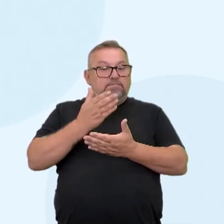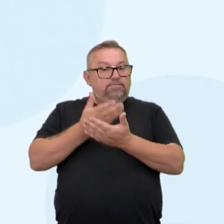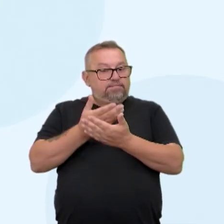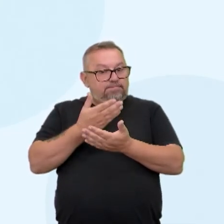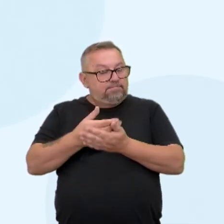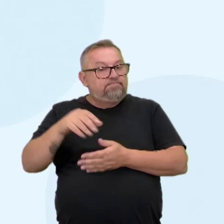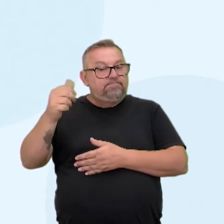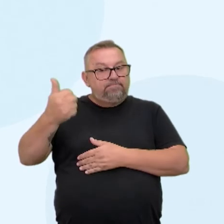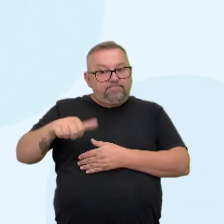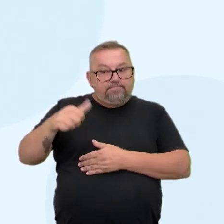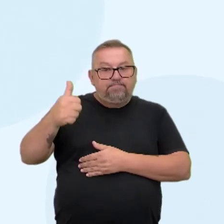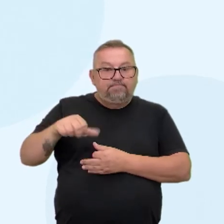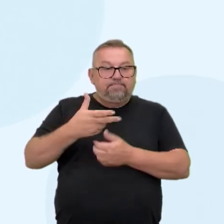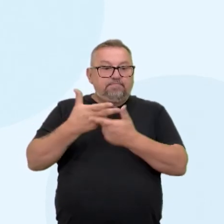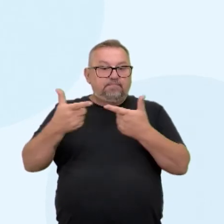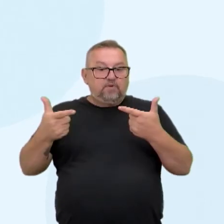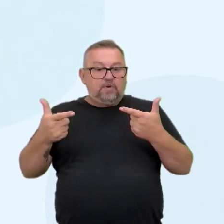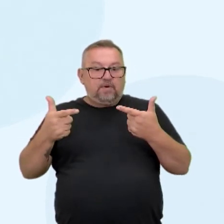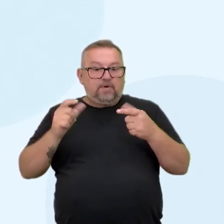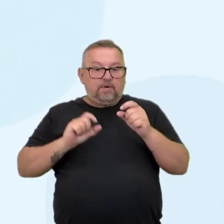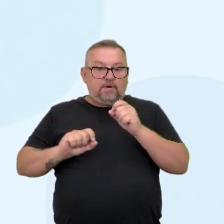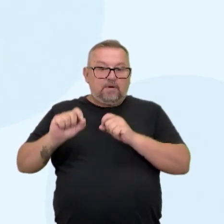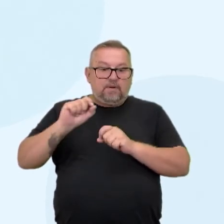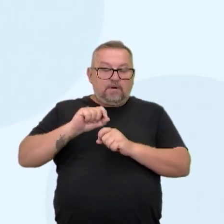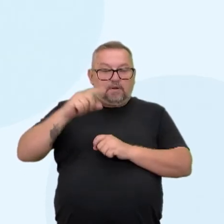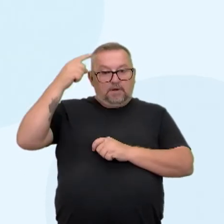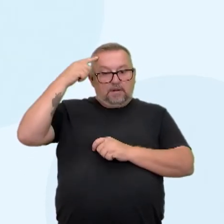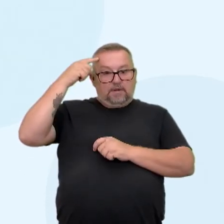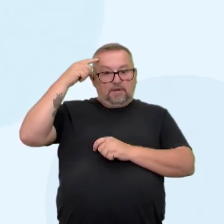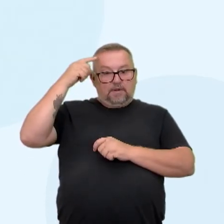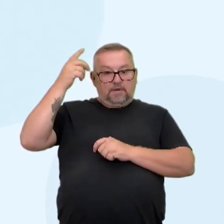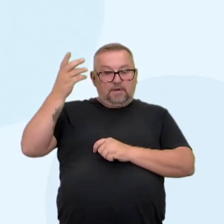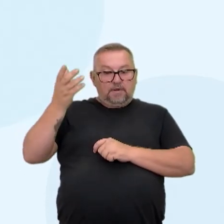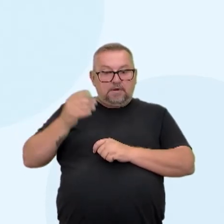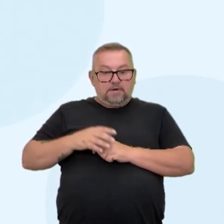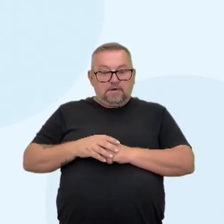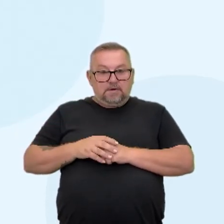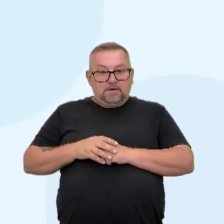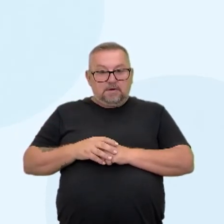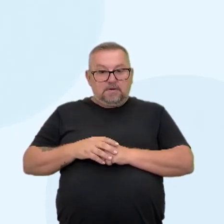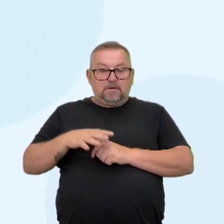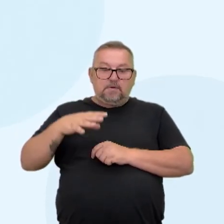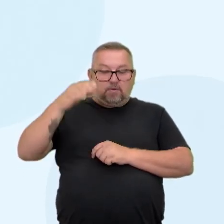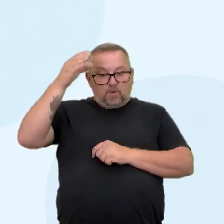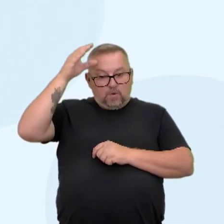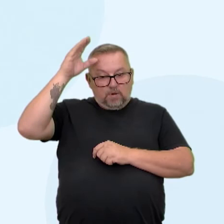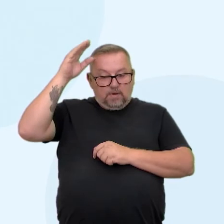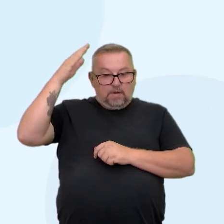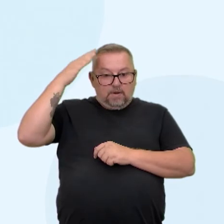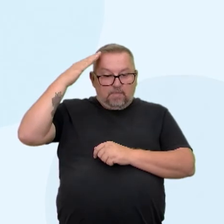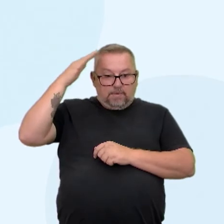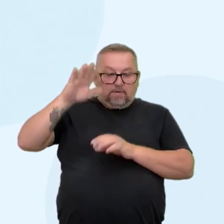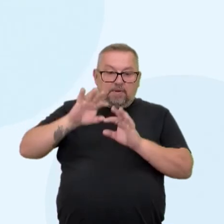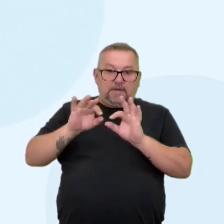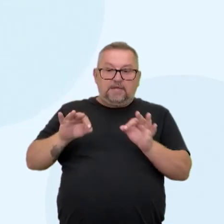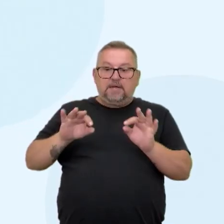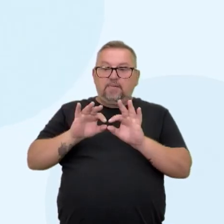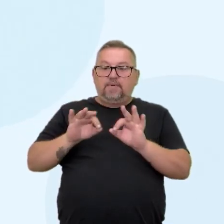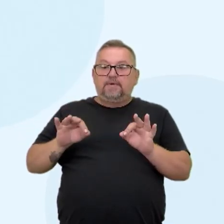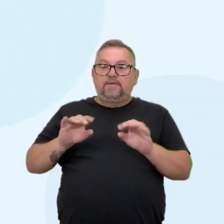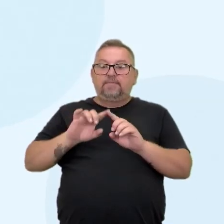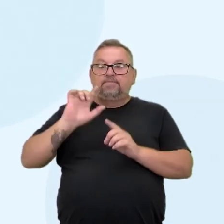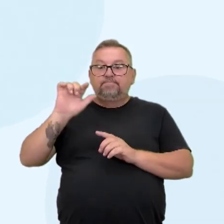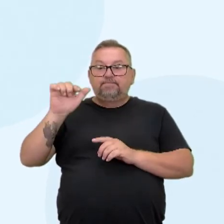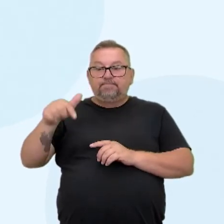estudar a analisar as coisas a partir das ideias dos conhecimentos dos saberes mais simples